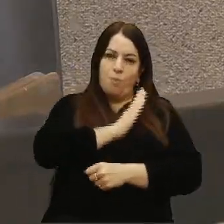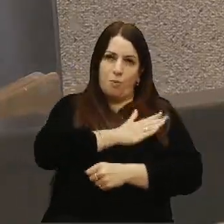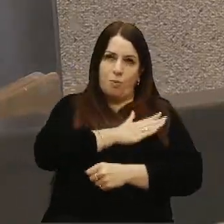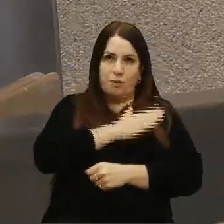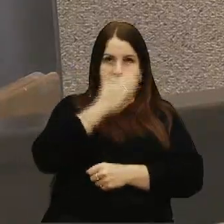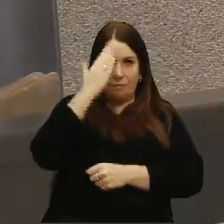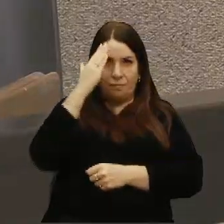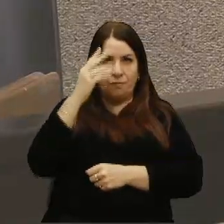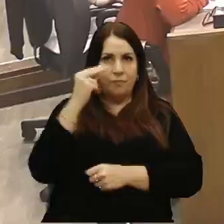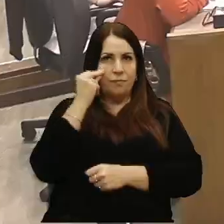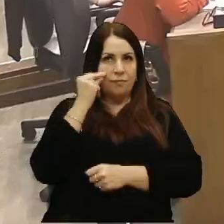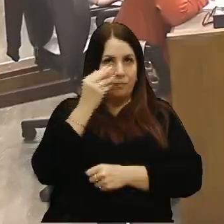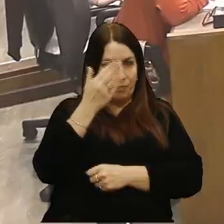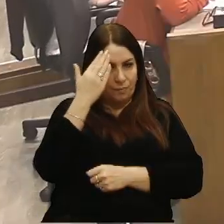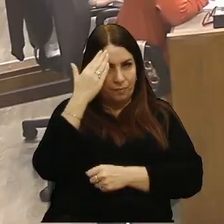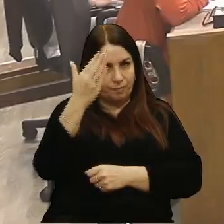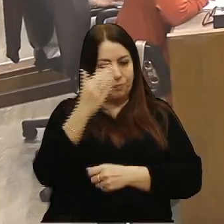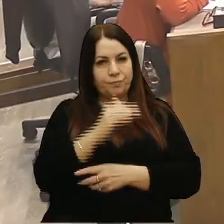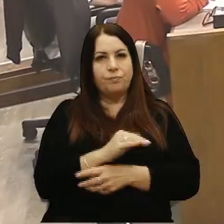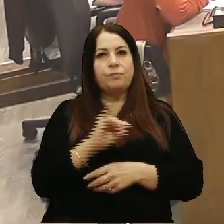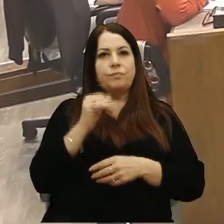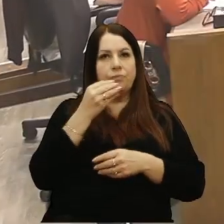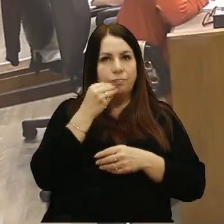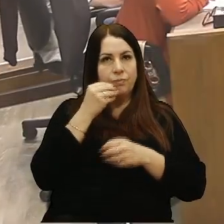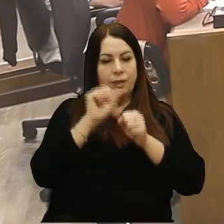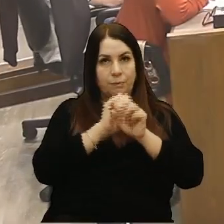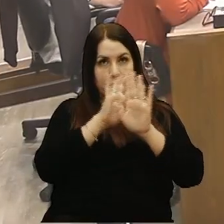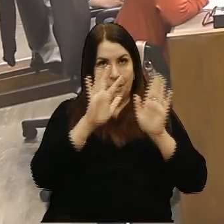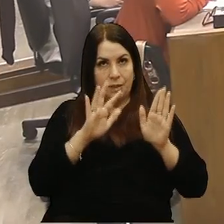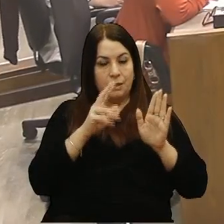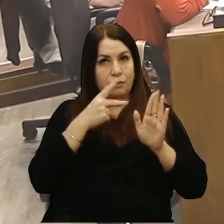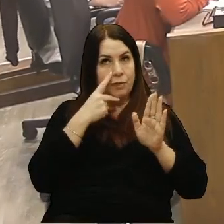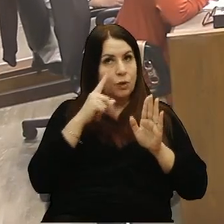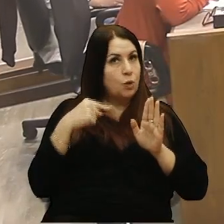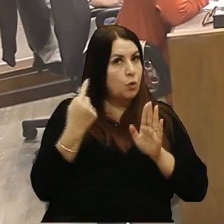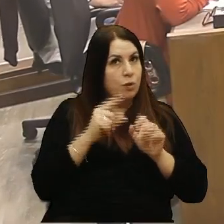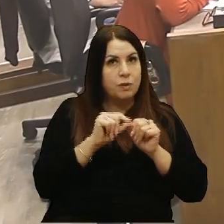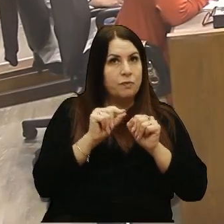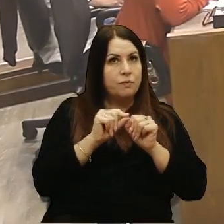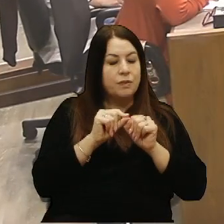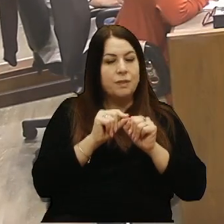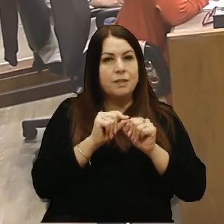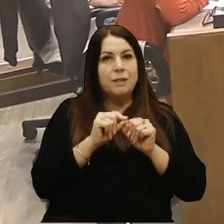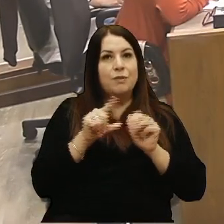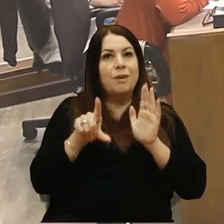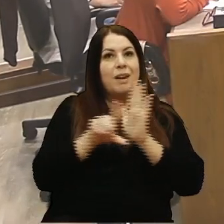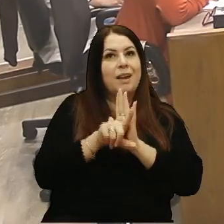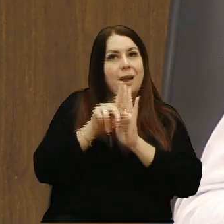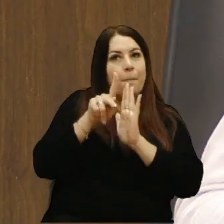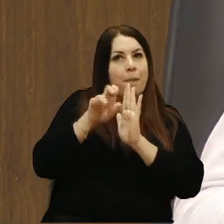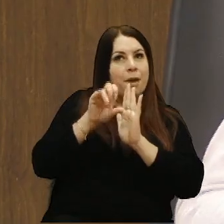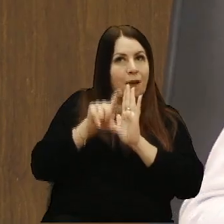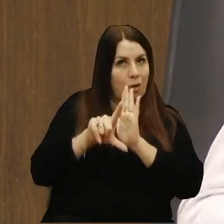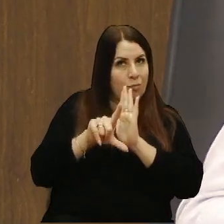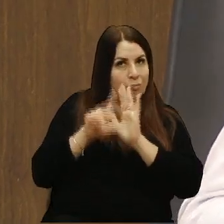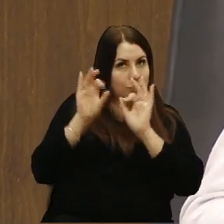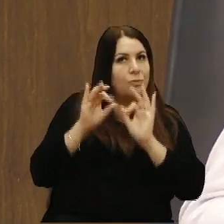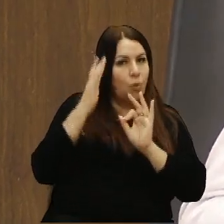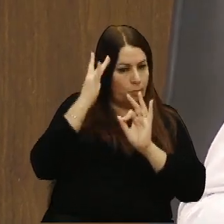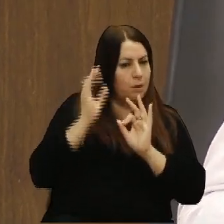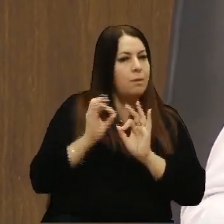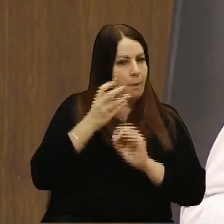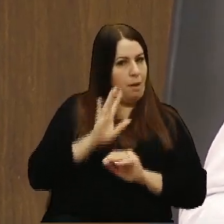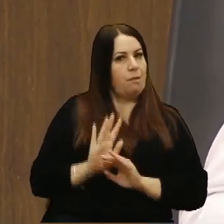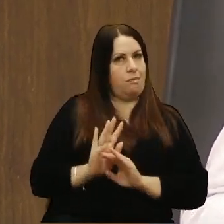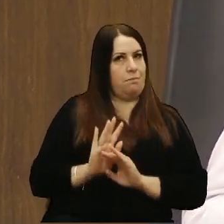vereador Libardi. Obrigado pela gentileza, oportunidade de um esclarecimento. Eu falei que nós não fazemos lei penal, vereador Iago. Tenho certeza que Vossa Excelência compreendeu muito